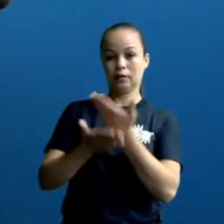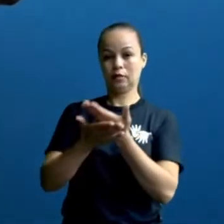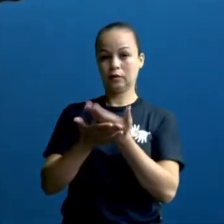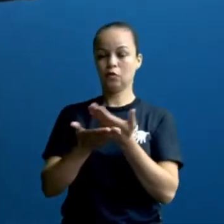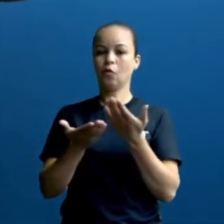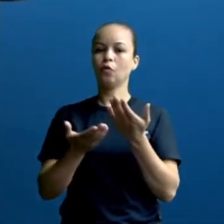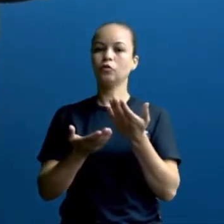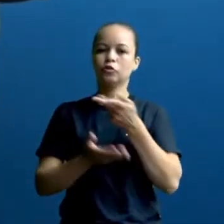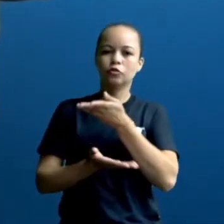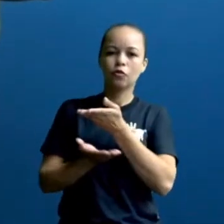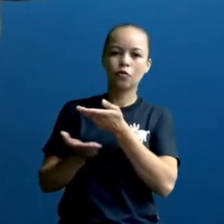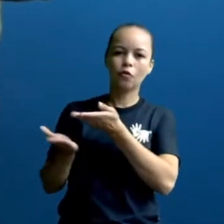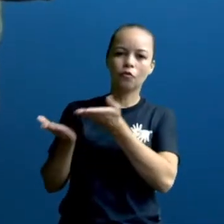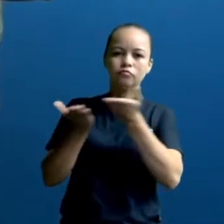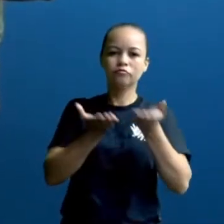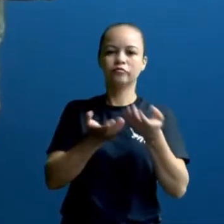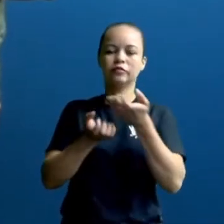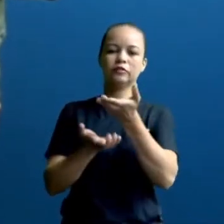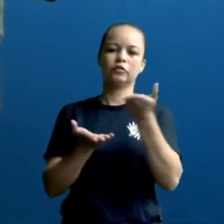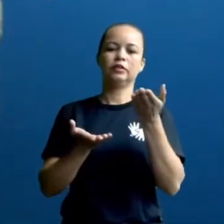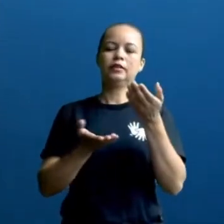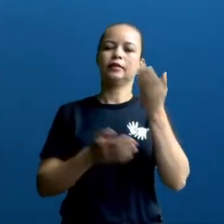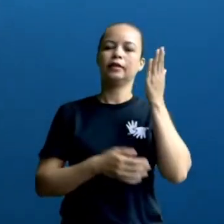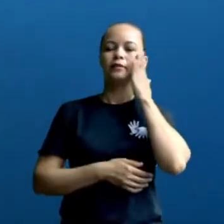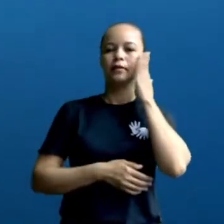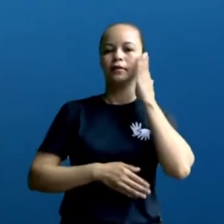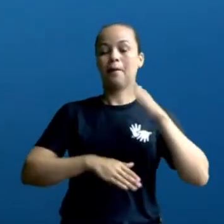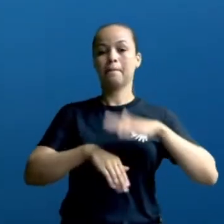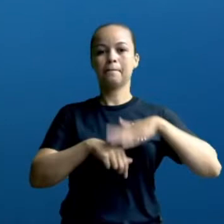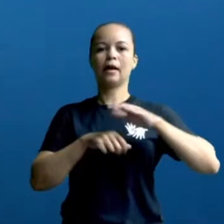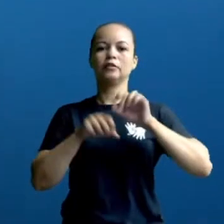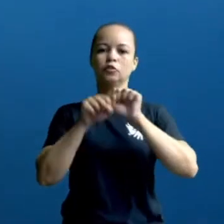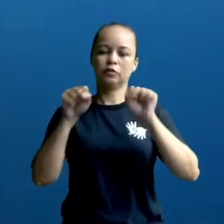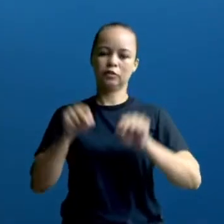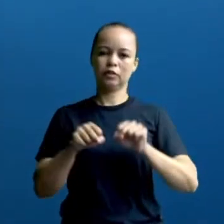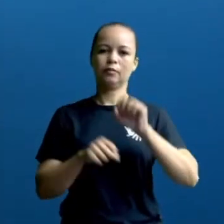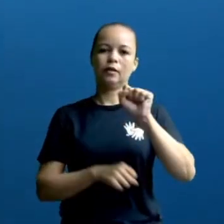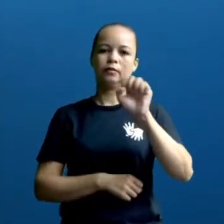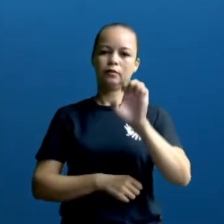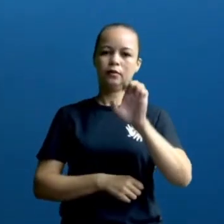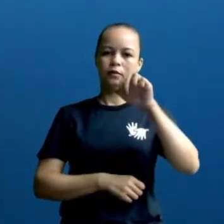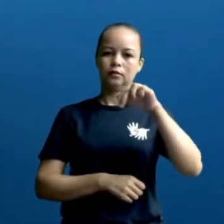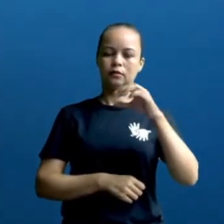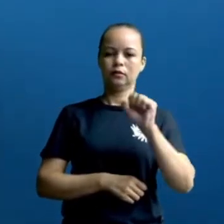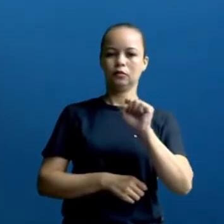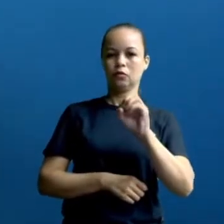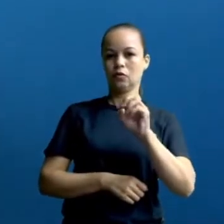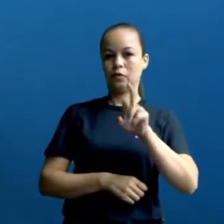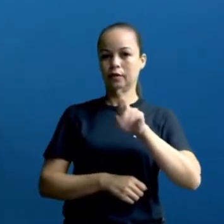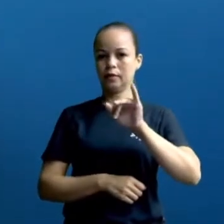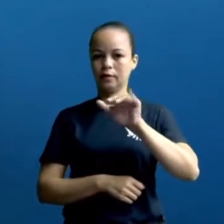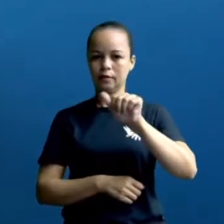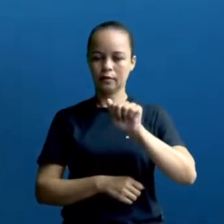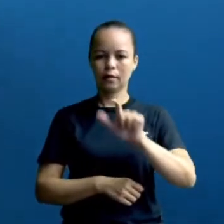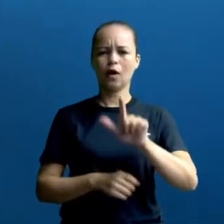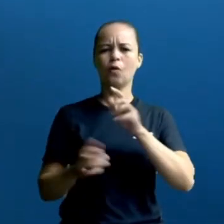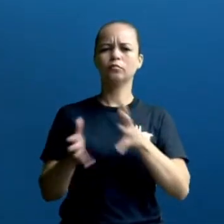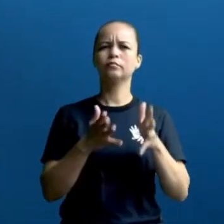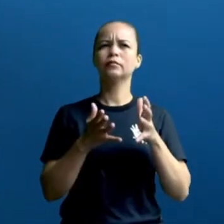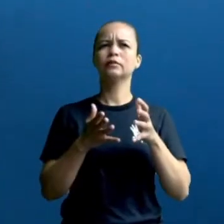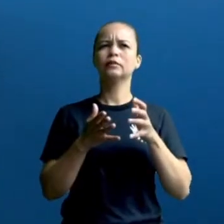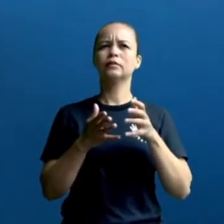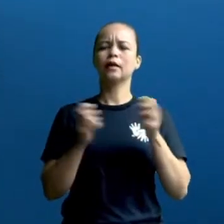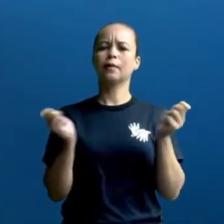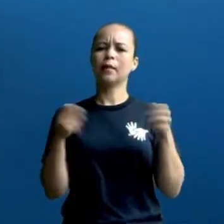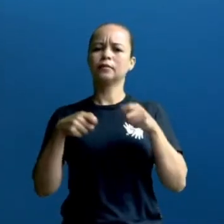convida a conhecer um pouquinho mais sobre o sistema sensorial. A partir da perspectiva desses quais receptores? Dos externos receptores. A